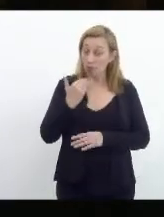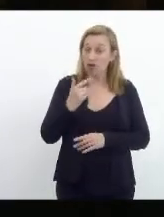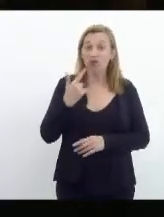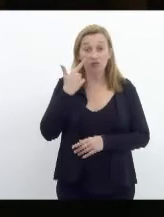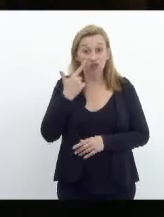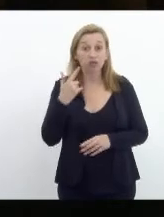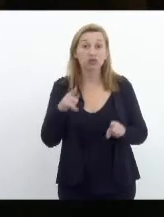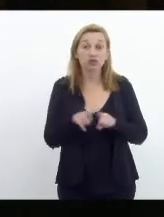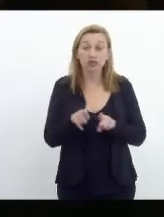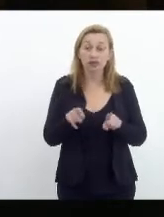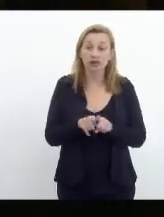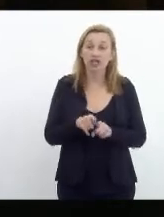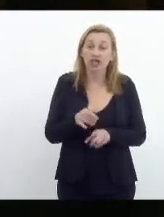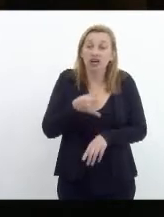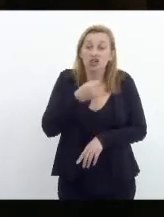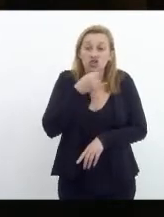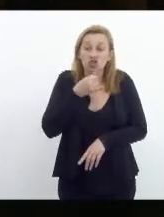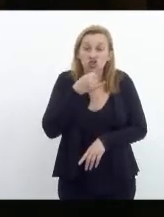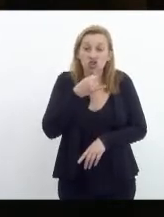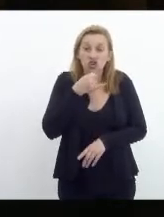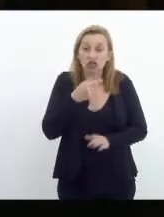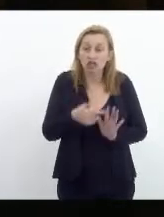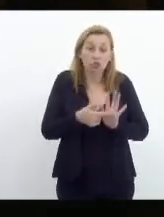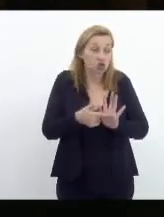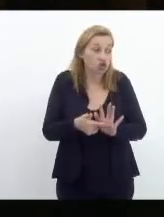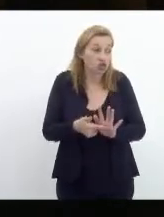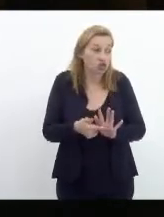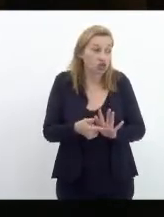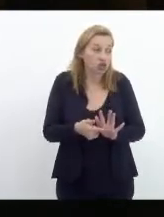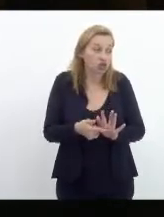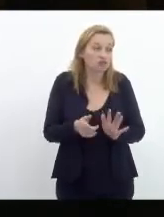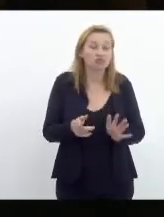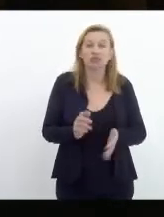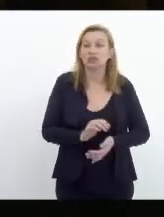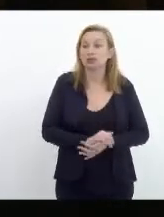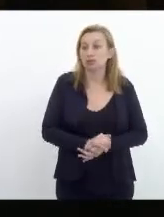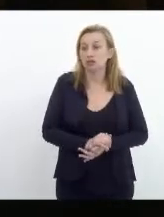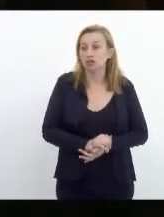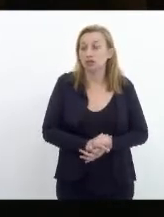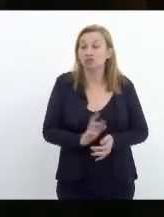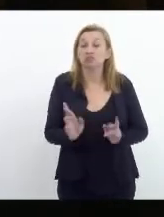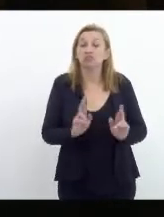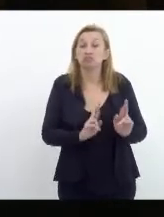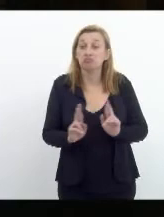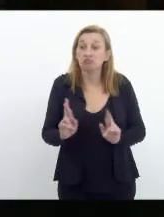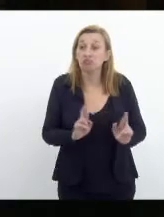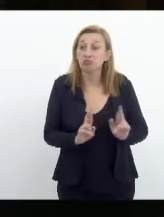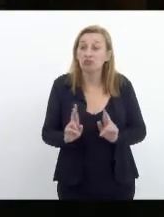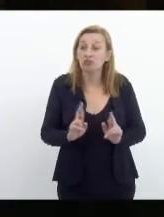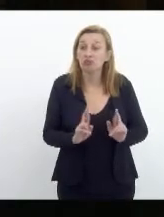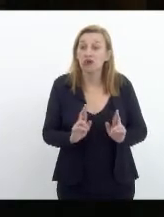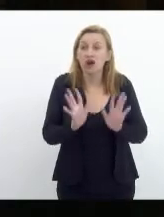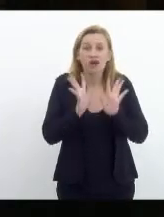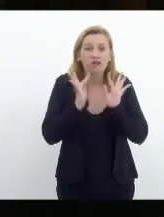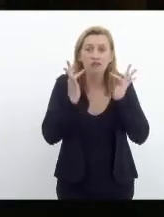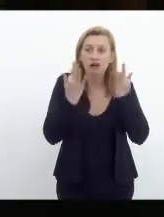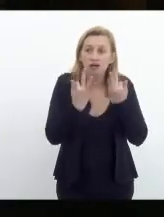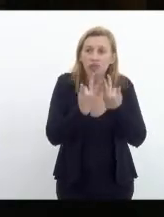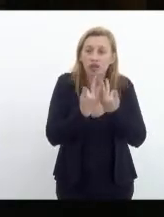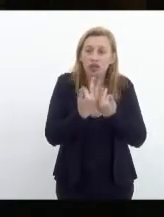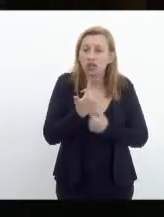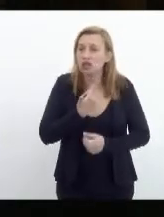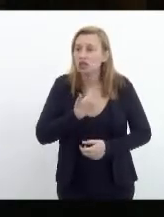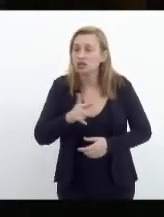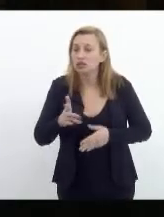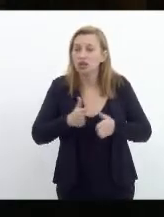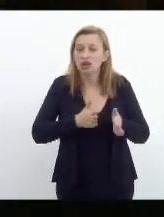também a tragédia colocada, uma tragédia humanitária, com relação a famílias que não têm